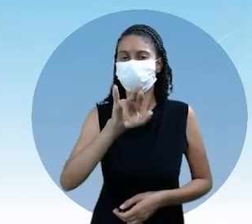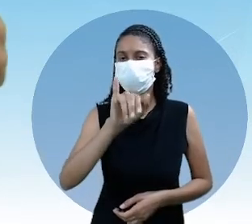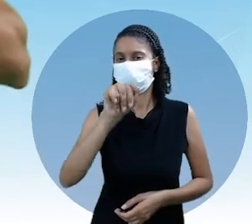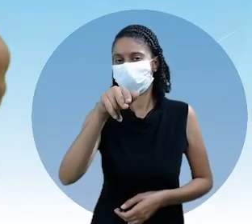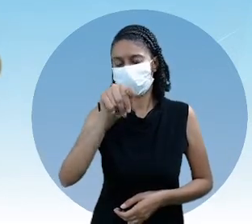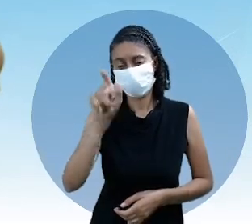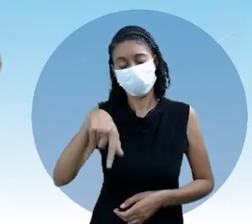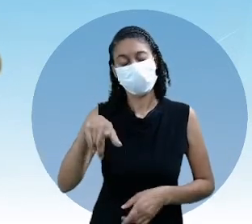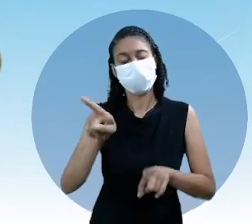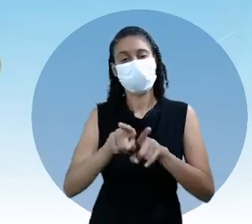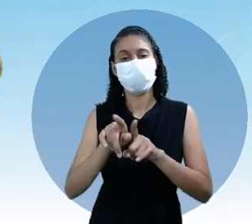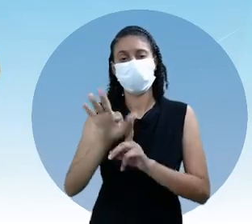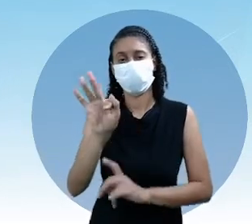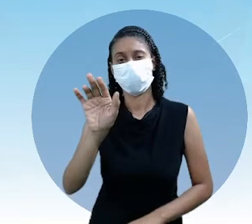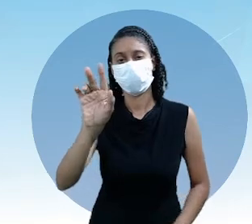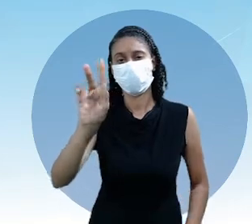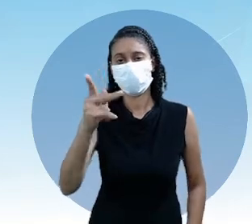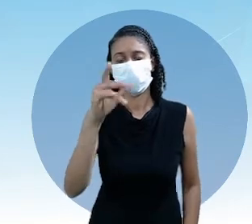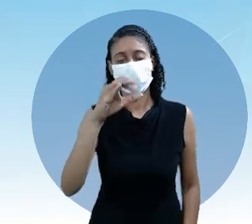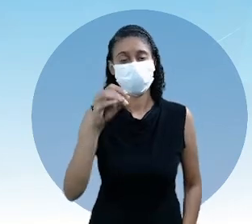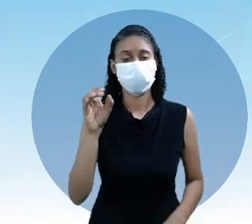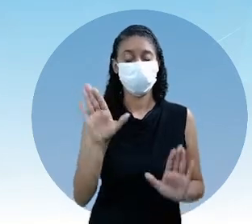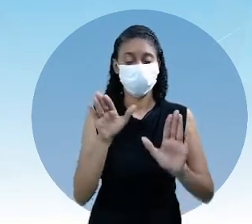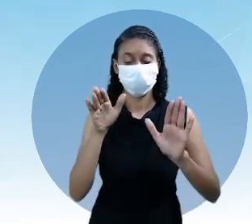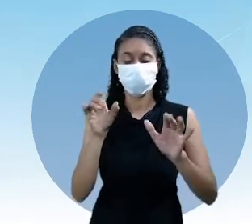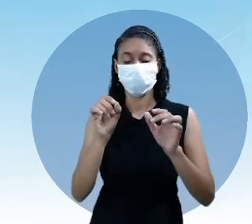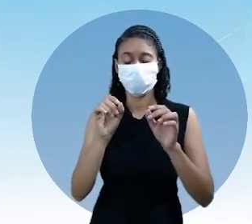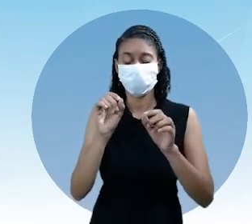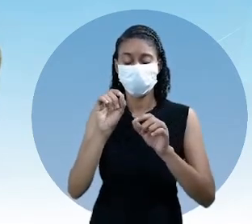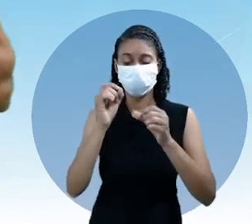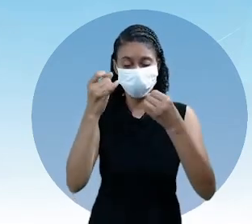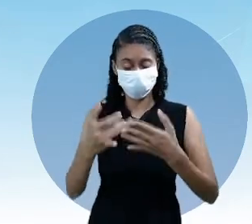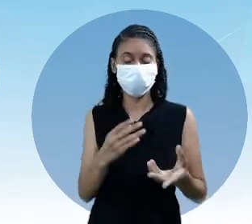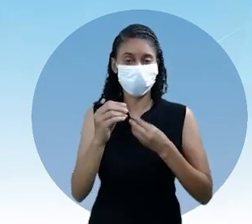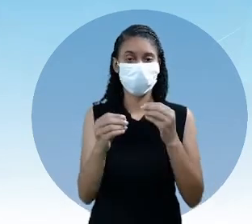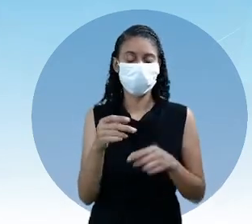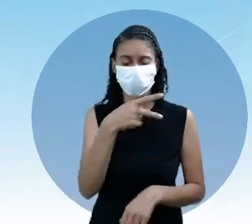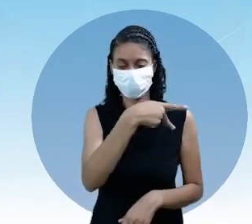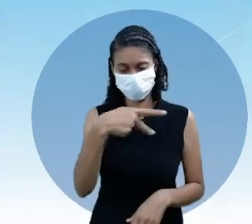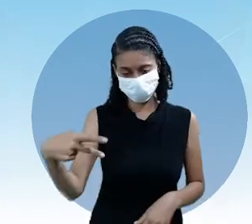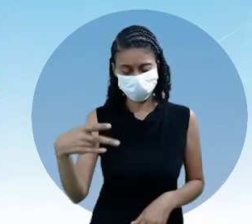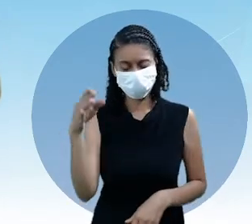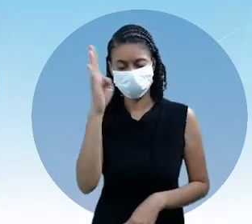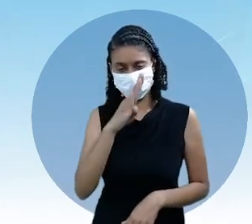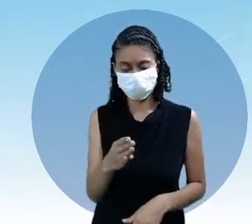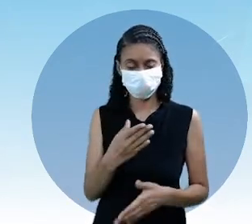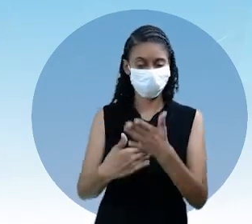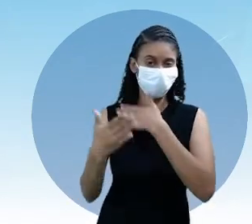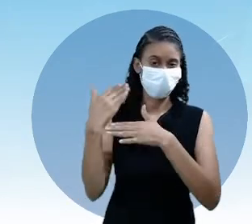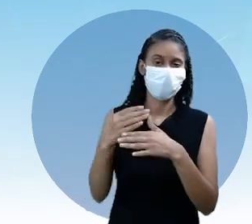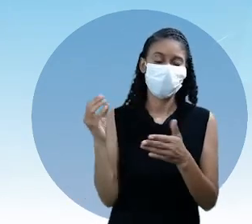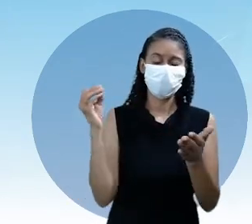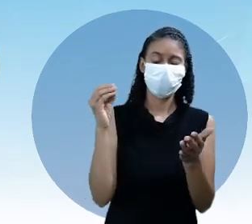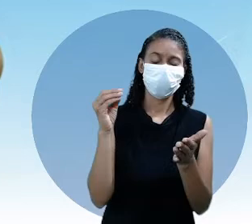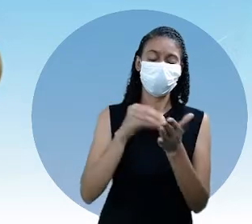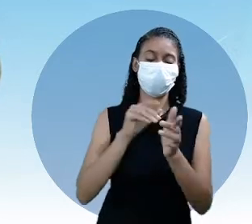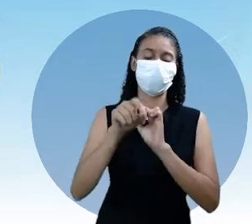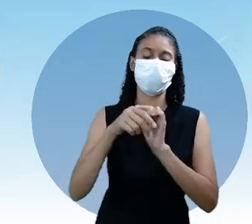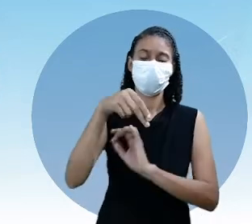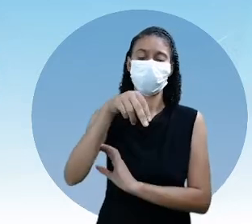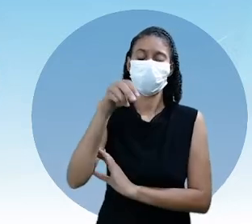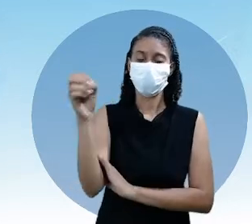Fernando Henrique que vai colocar também como pauta, né, quando ele foi presidente da República, né, o neoliberalismo,